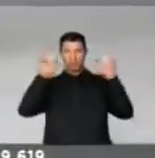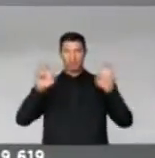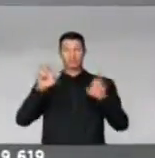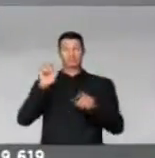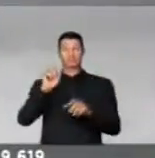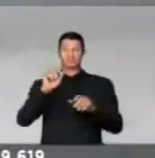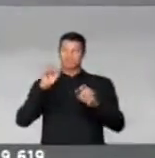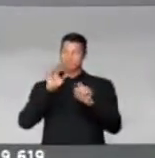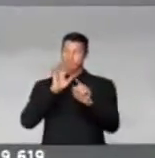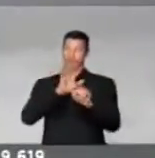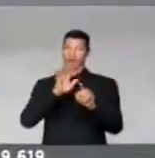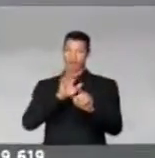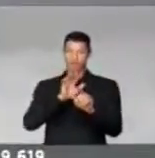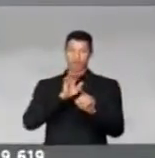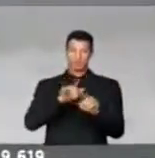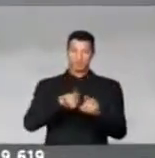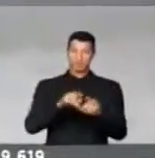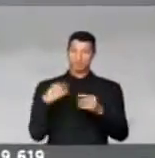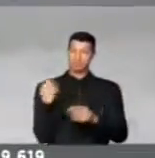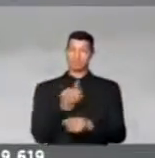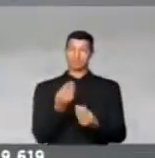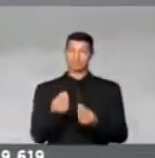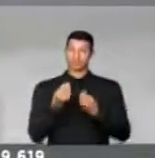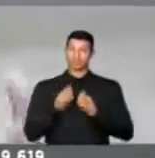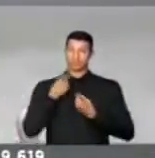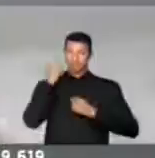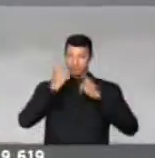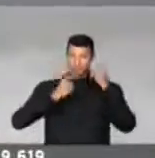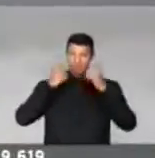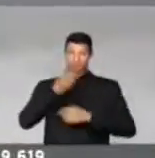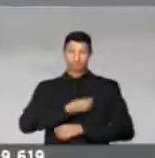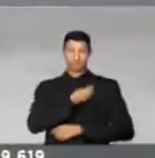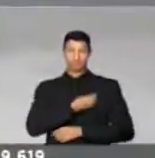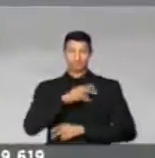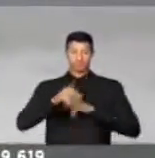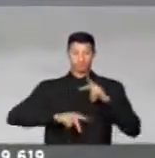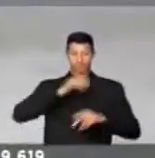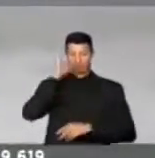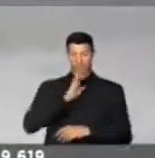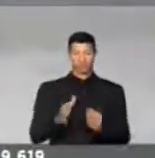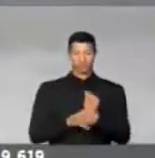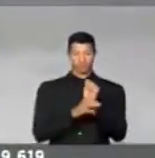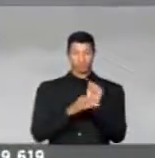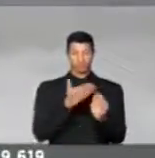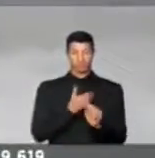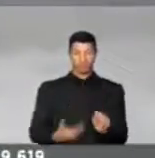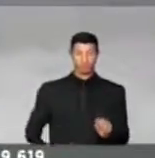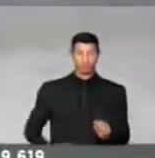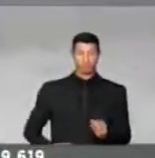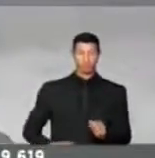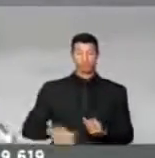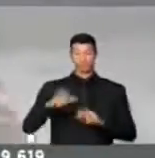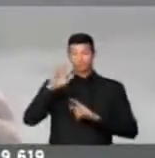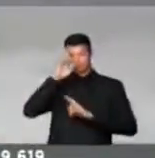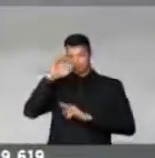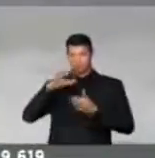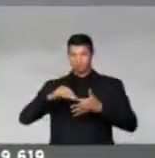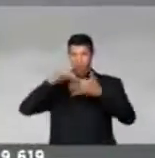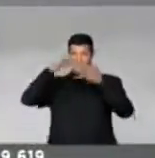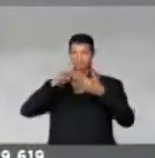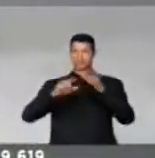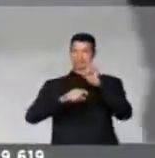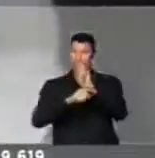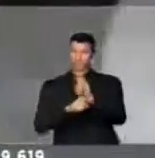que influencia e nos deixa muito preocupados da vida dos brasileiros, que é a segurança pública. Tu que é um dos líderes dessa bancada